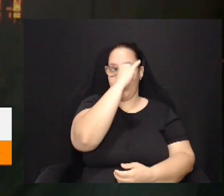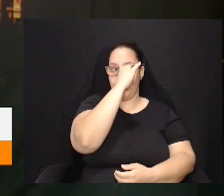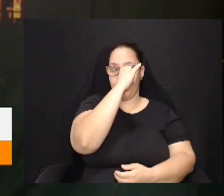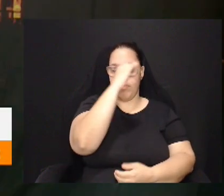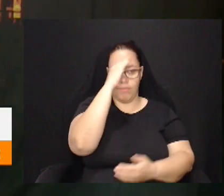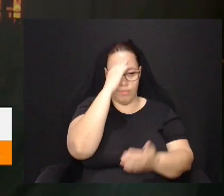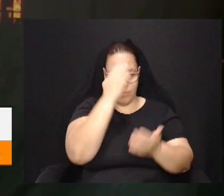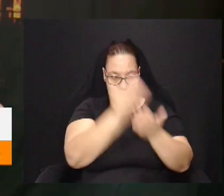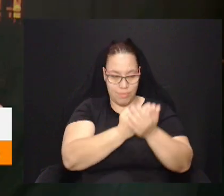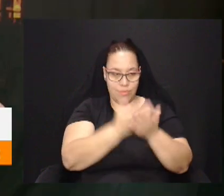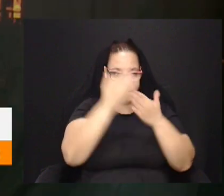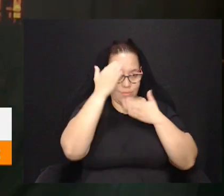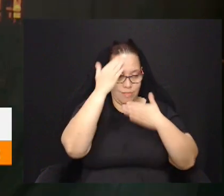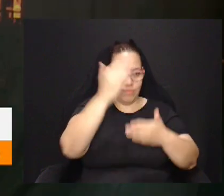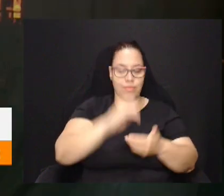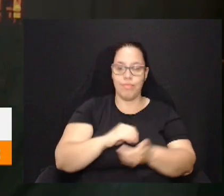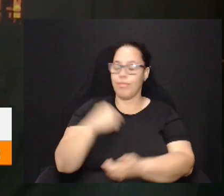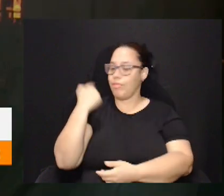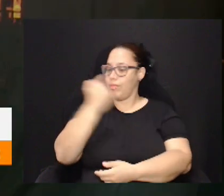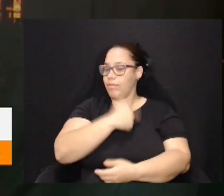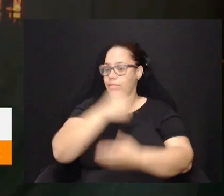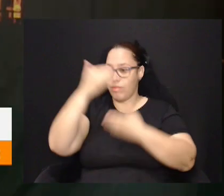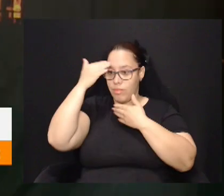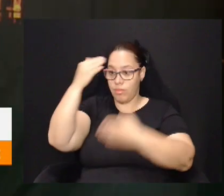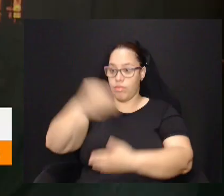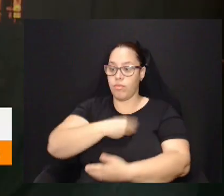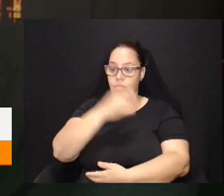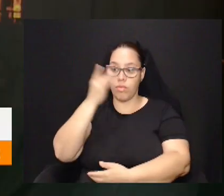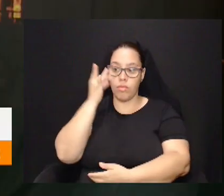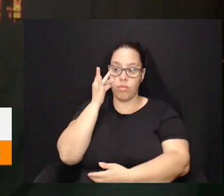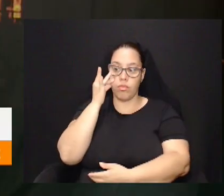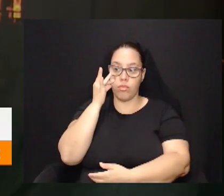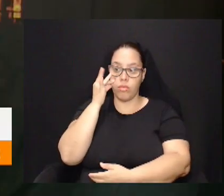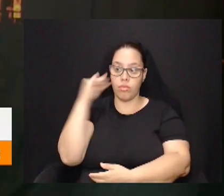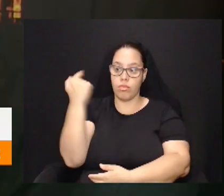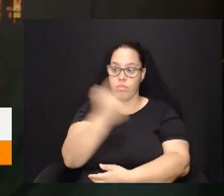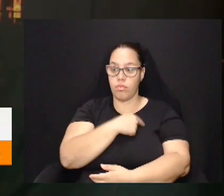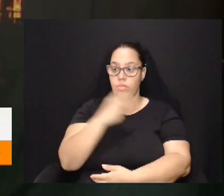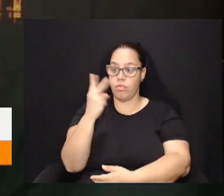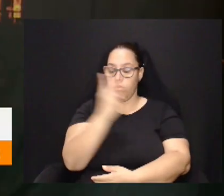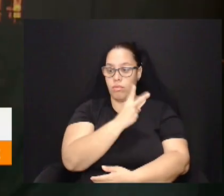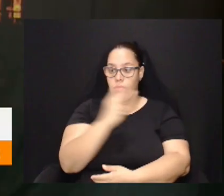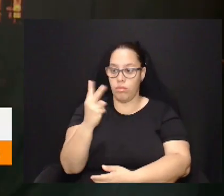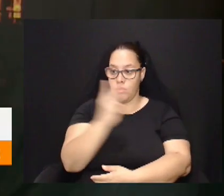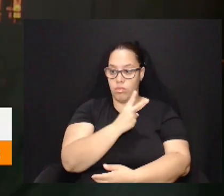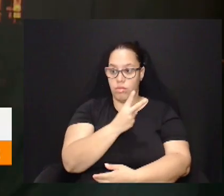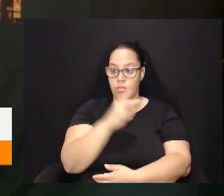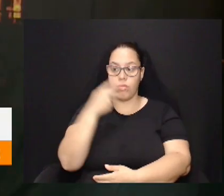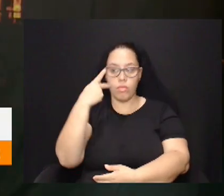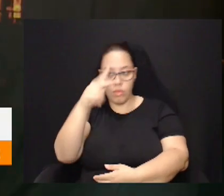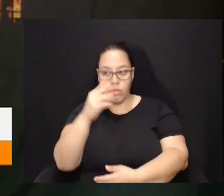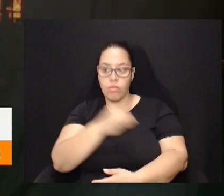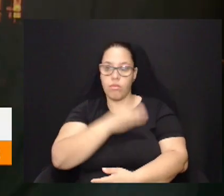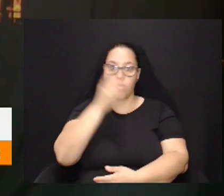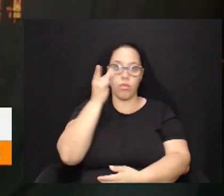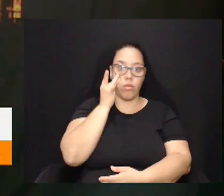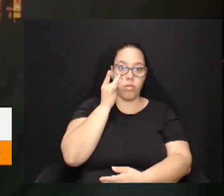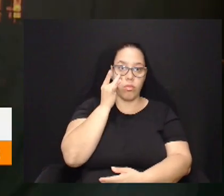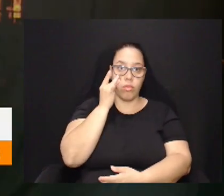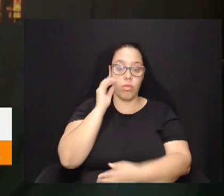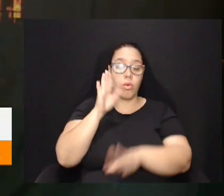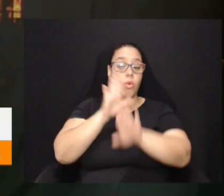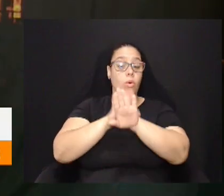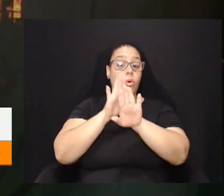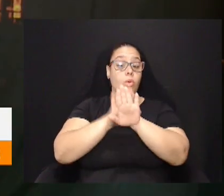que agradecemos a presença, né, dos nossos convidados e a sua presença. Você que está aí do outro lado vai se identificar